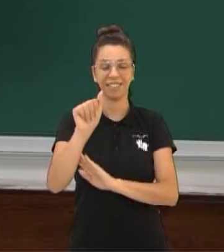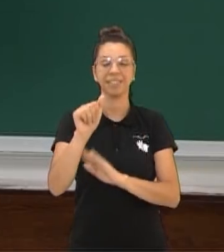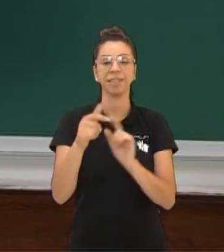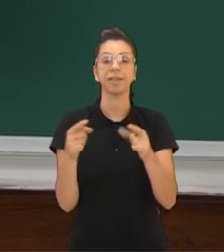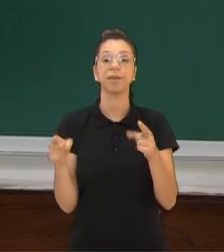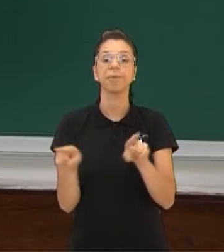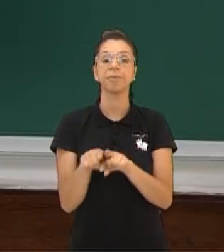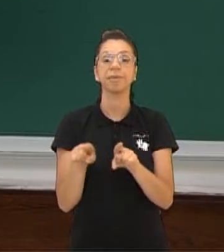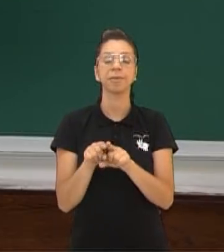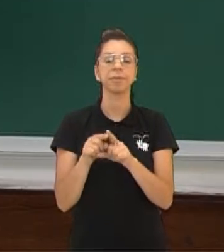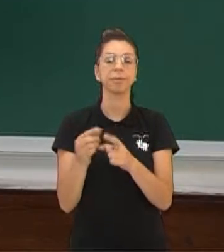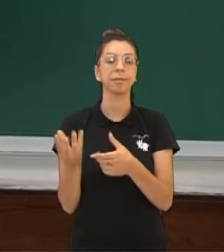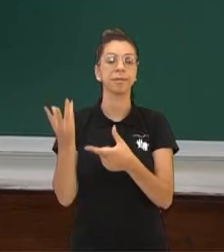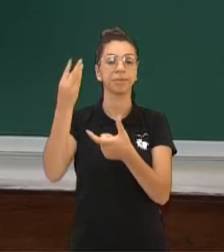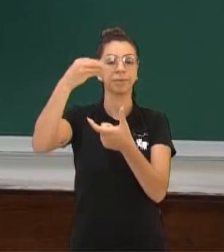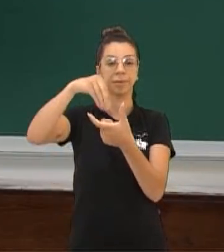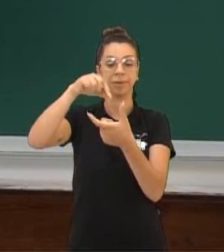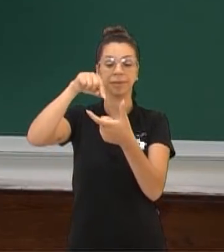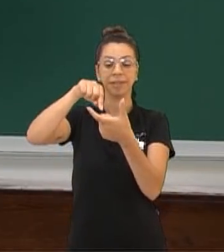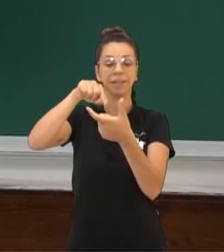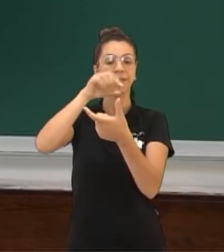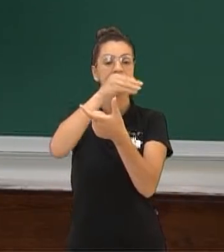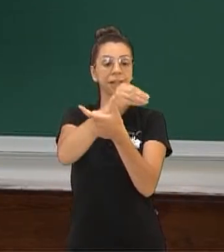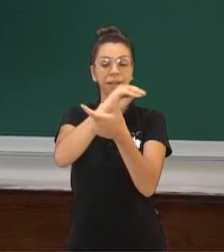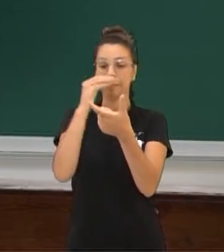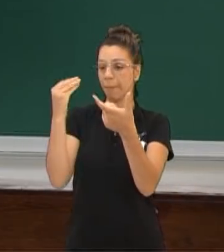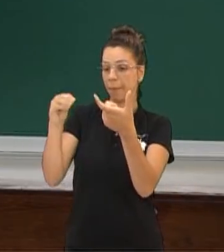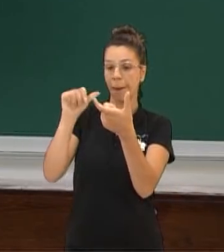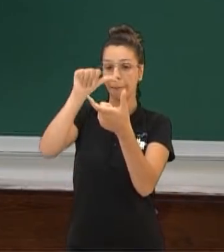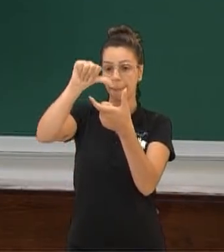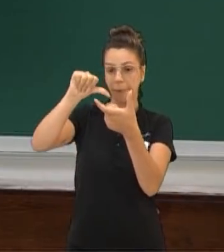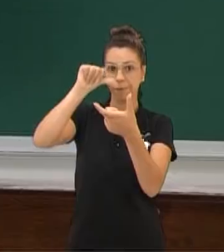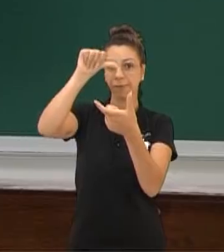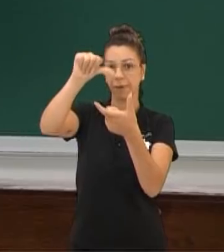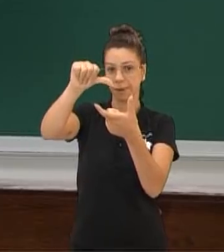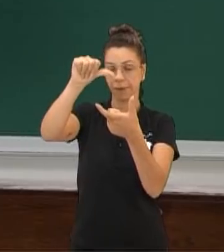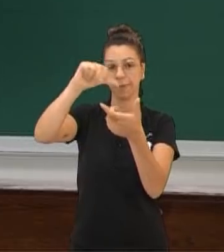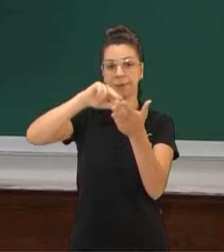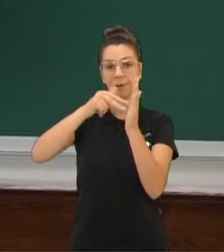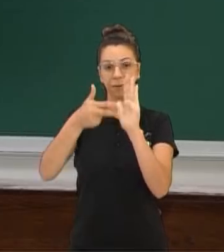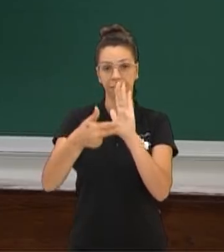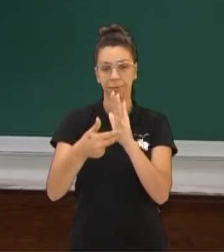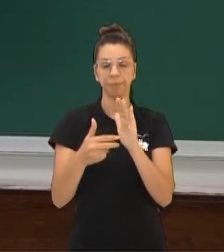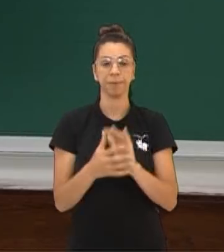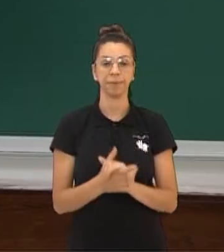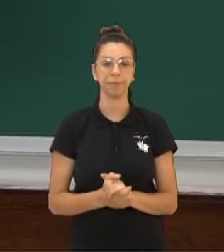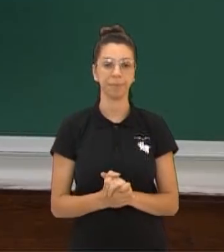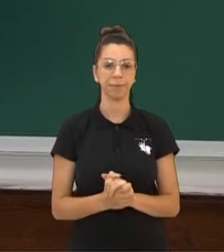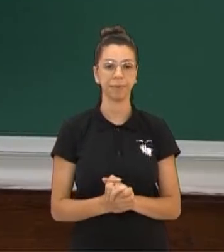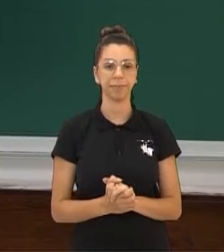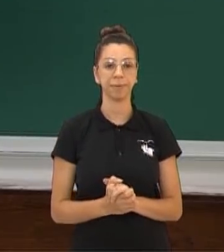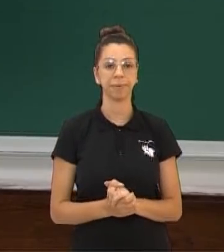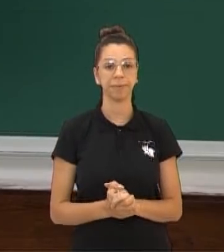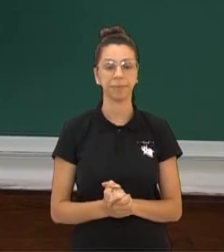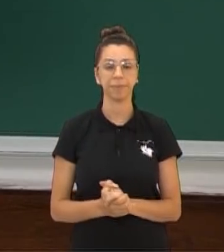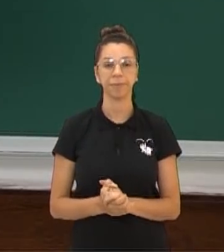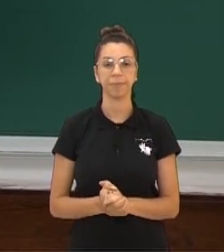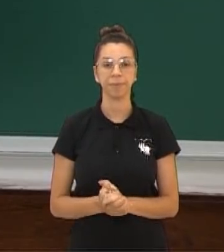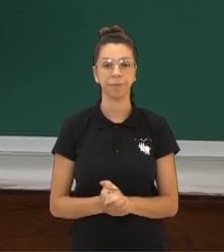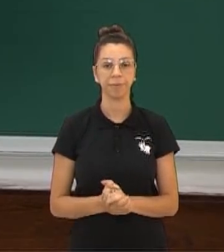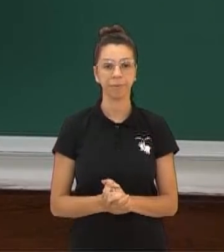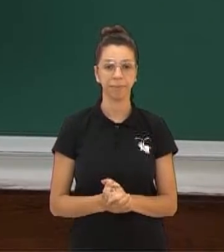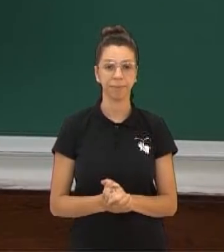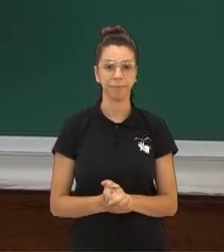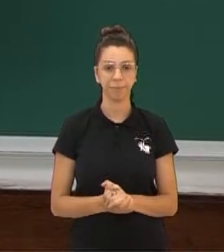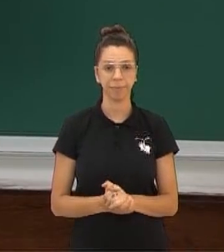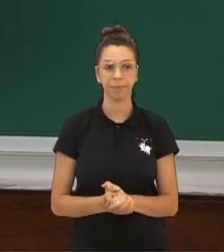para modificar o sentido dela. Lembre sempre disso. Number 2. Choose the sentence that